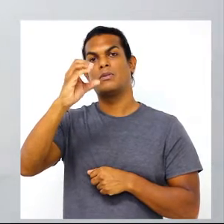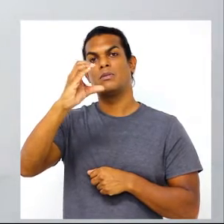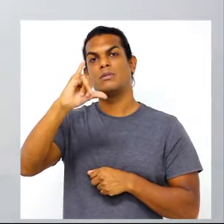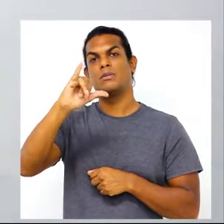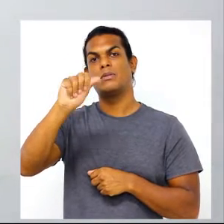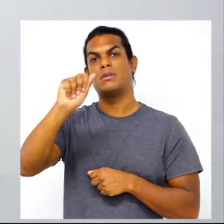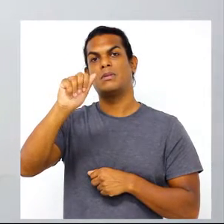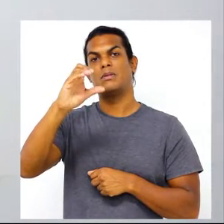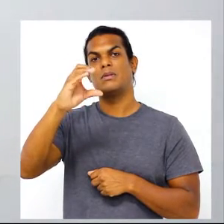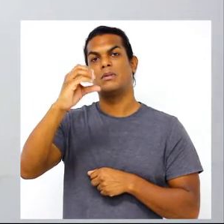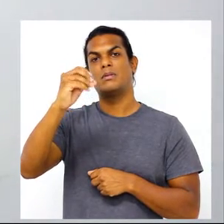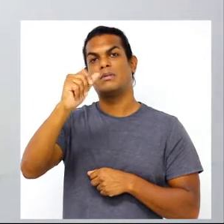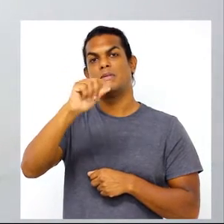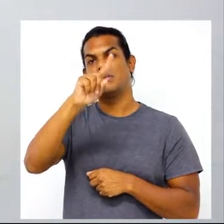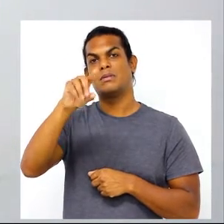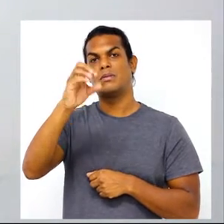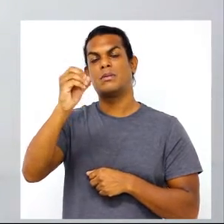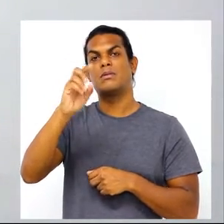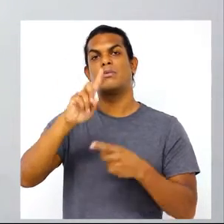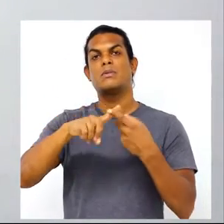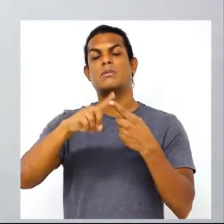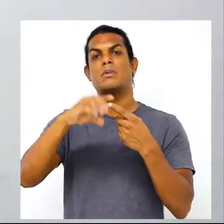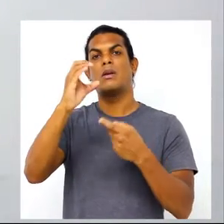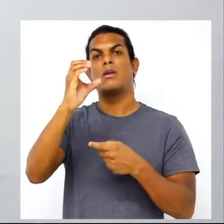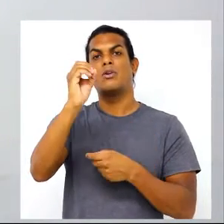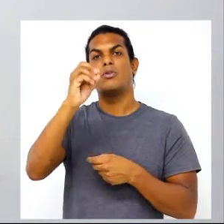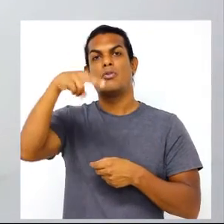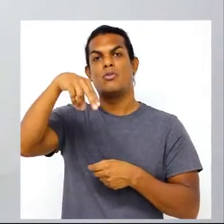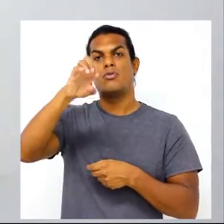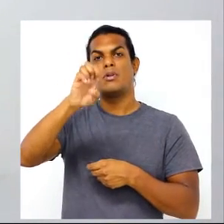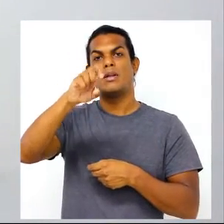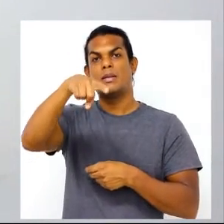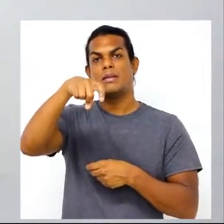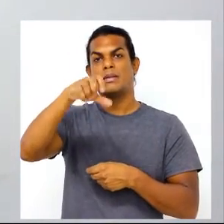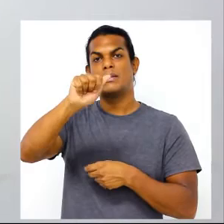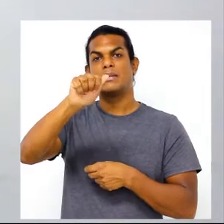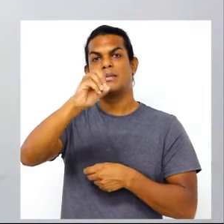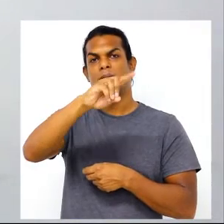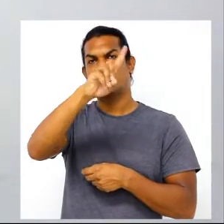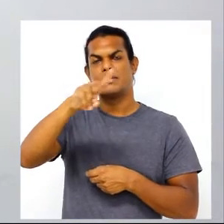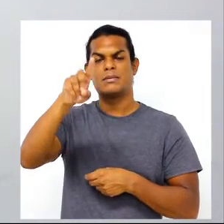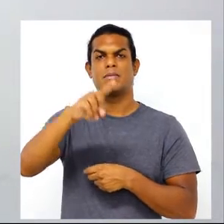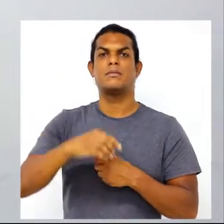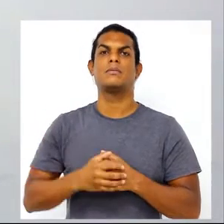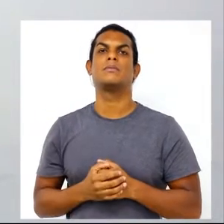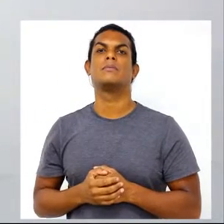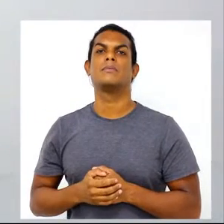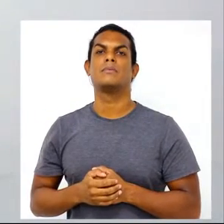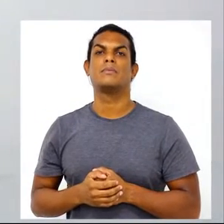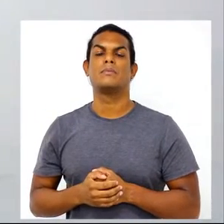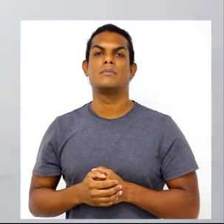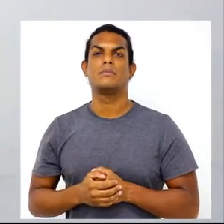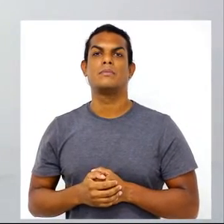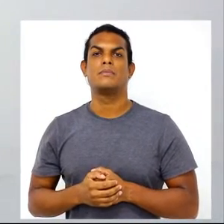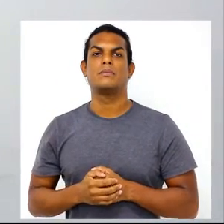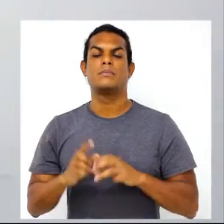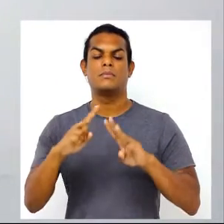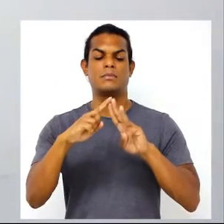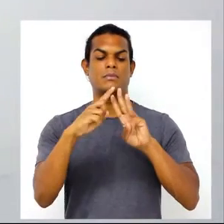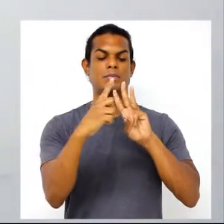Para a gente especificar e para a gente conceituar esses três formas de coesão